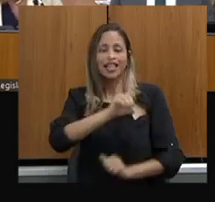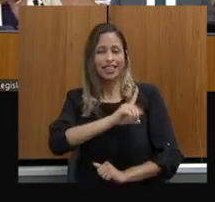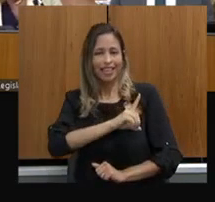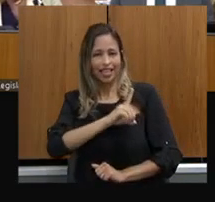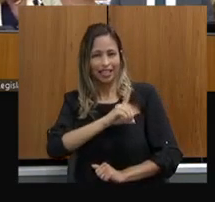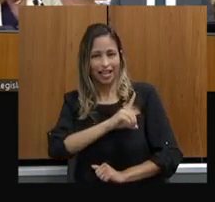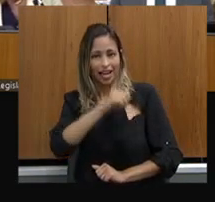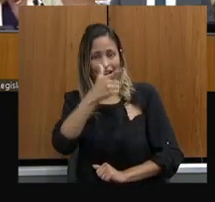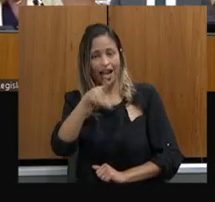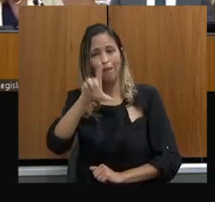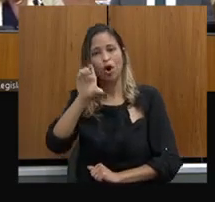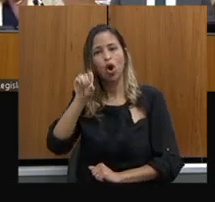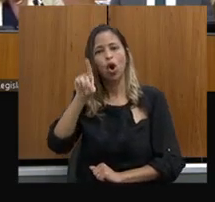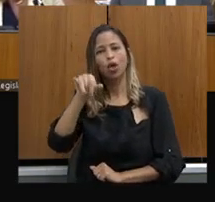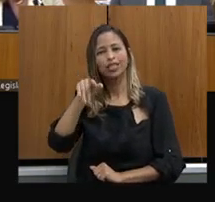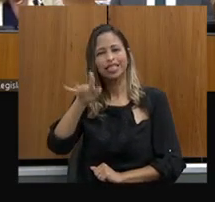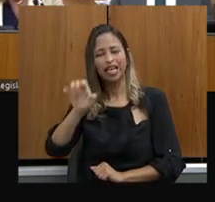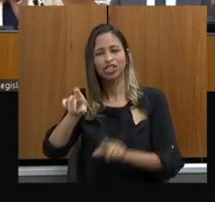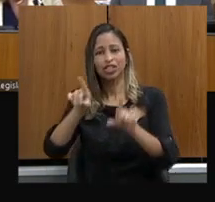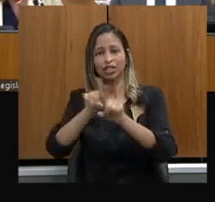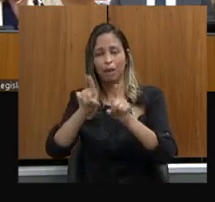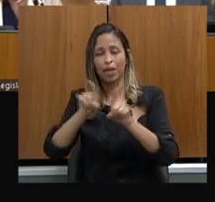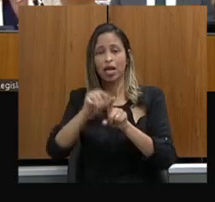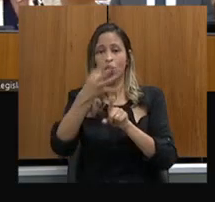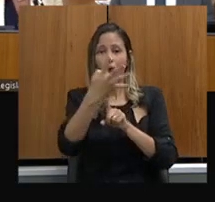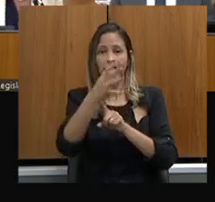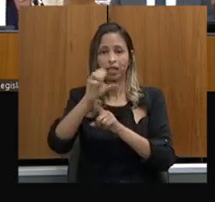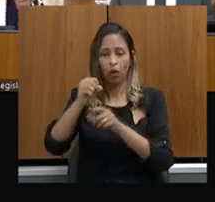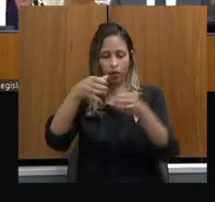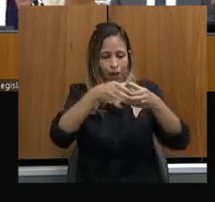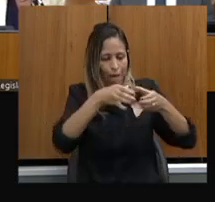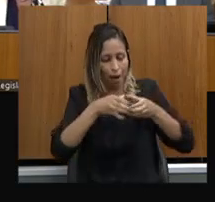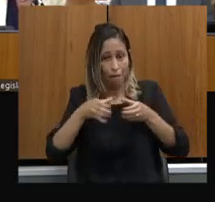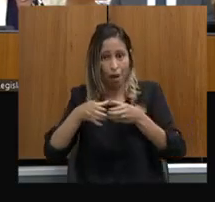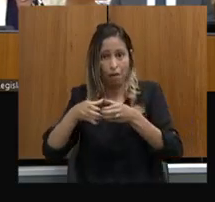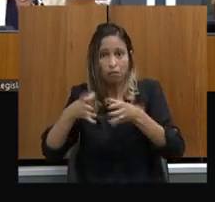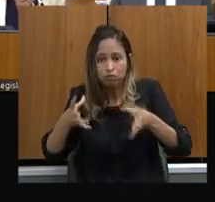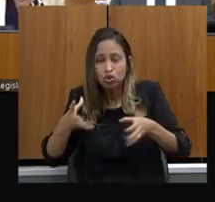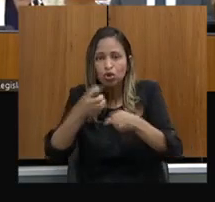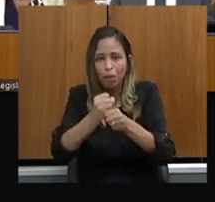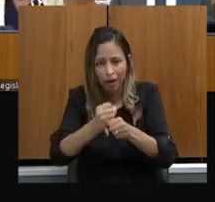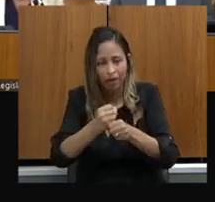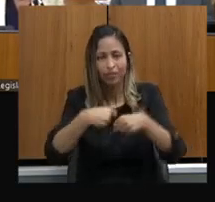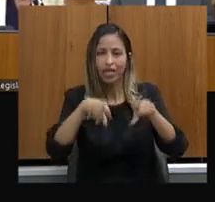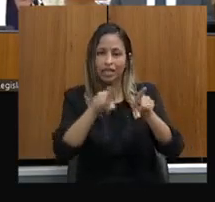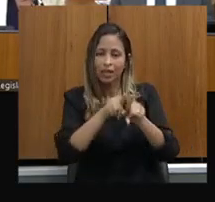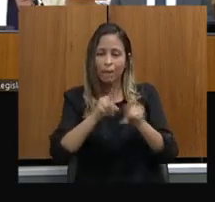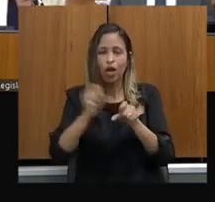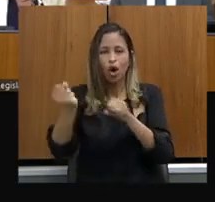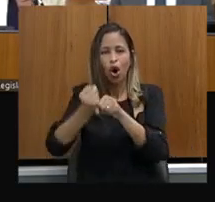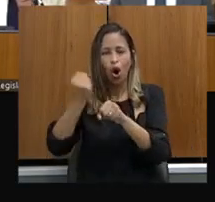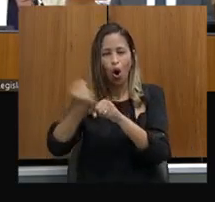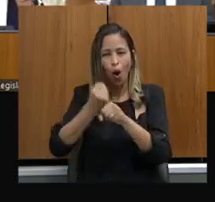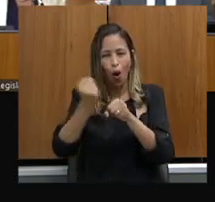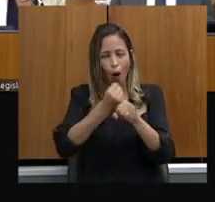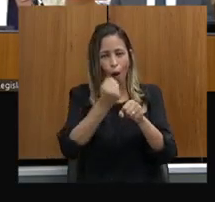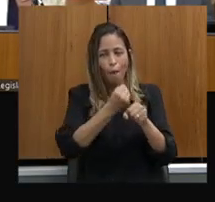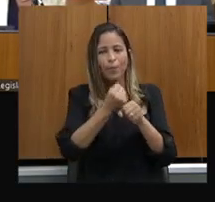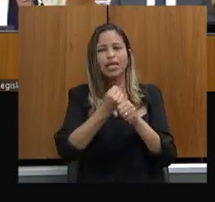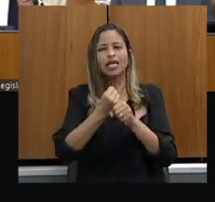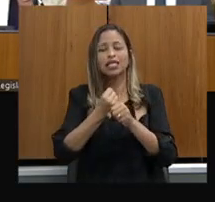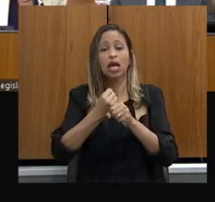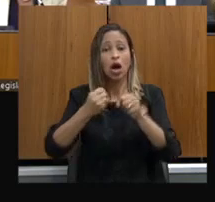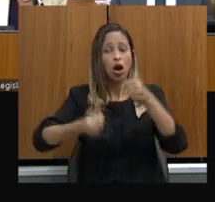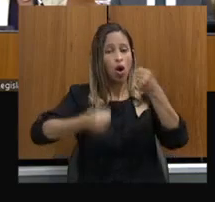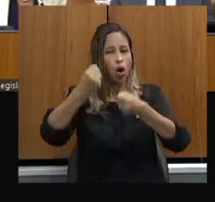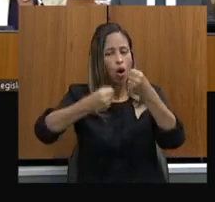da codange para Cidade Administrativa totalizando então 48 órgãos no complexo estamos com as obras para construção dos abrigos dos pontos